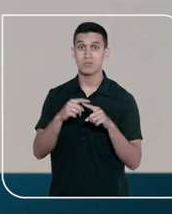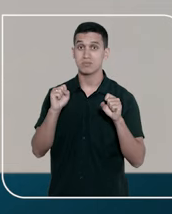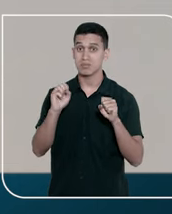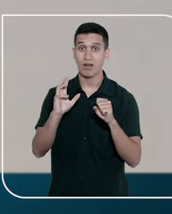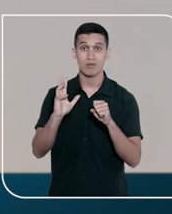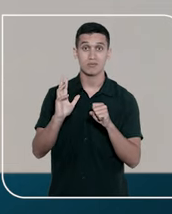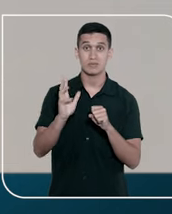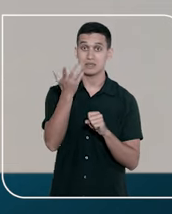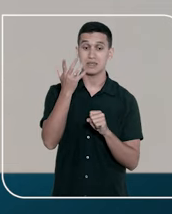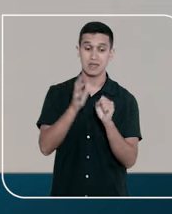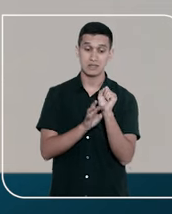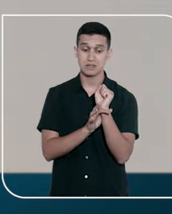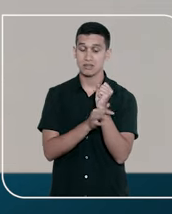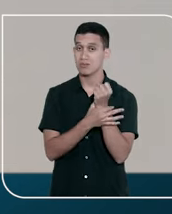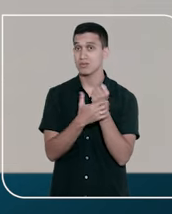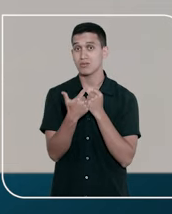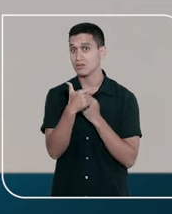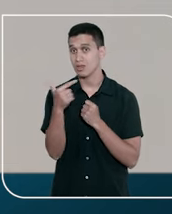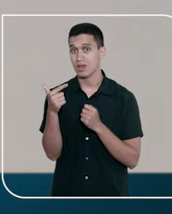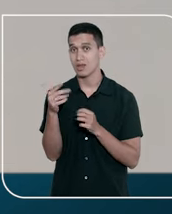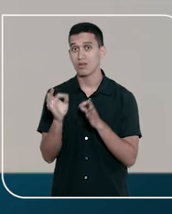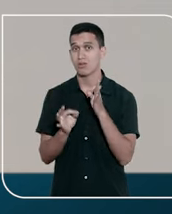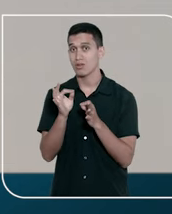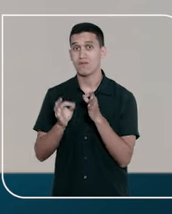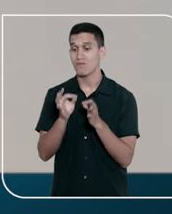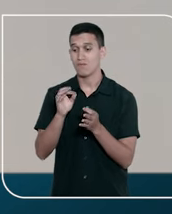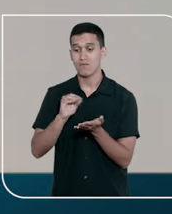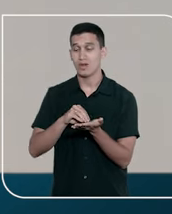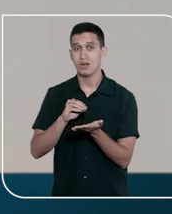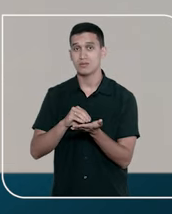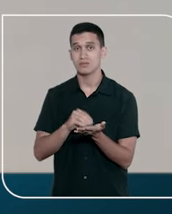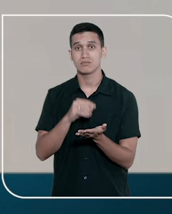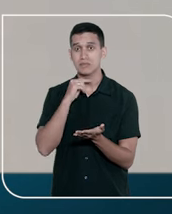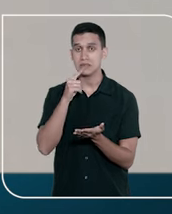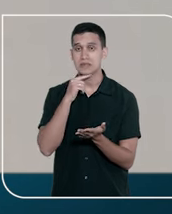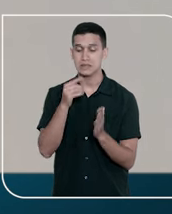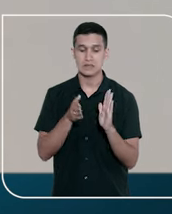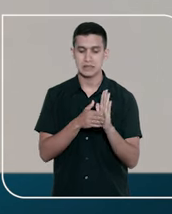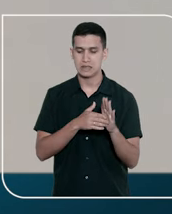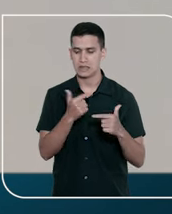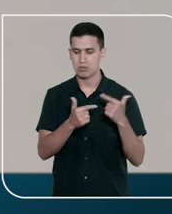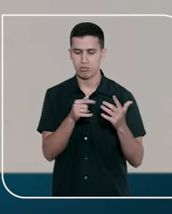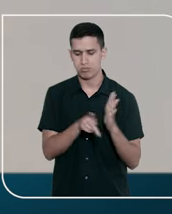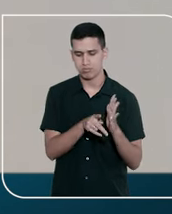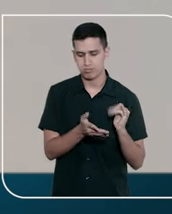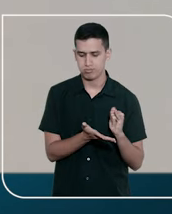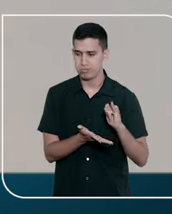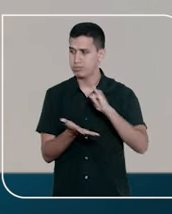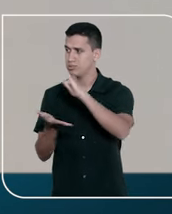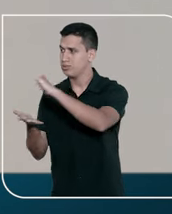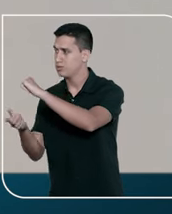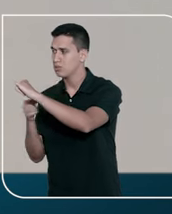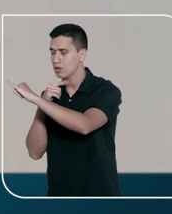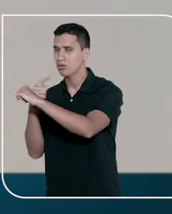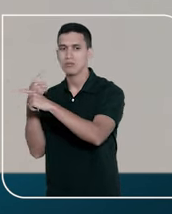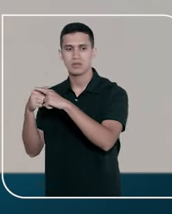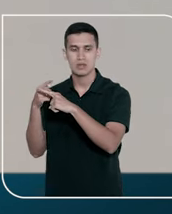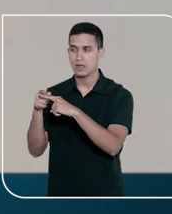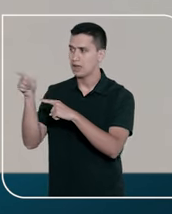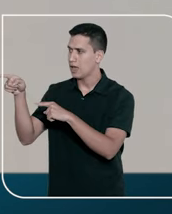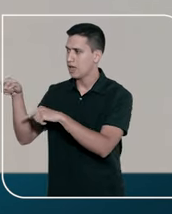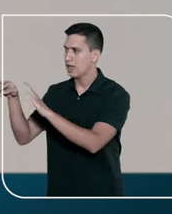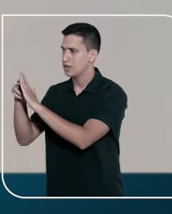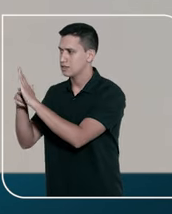de insegurança jurídica que inviabilizaria a própria prestação do serviço de transporte aéreo. Criaria uma insegurança jurídica